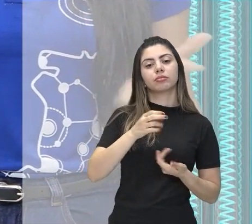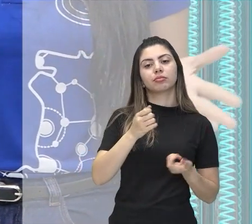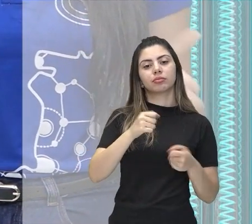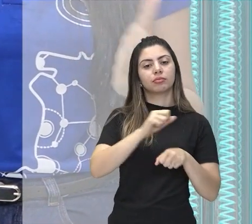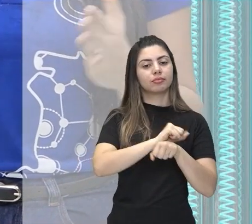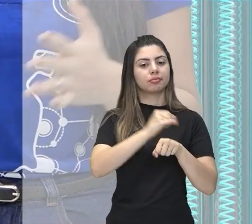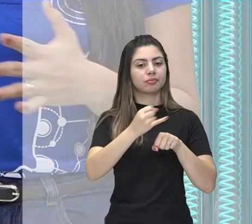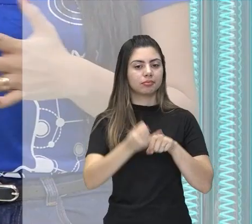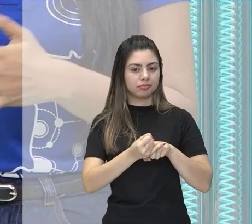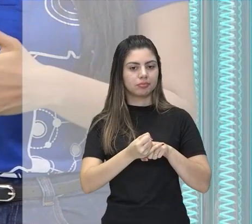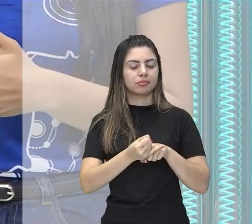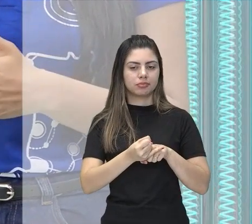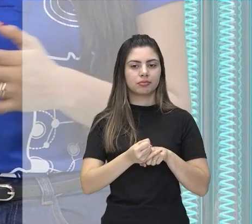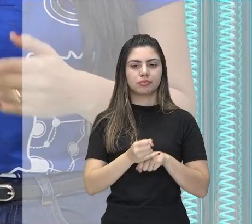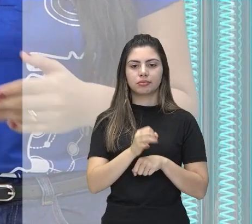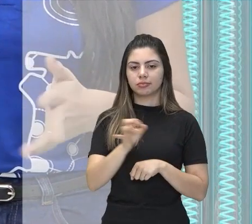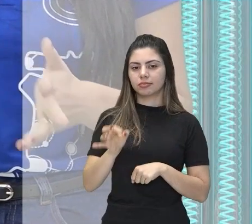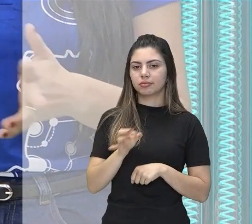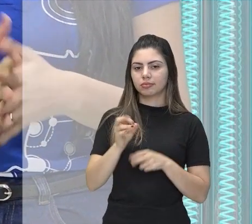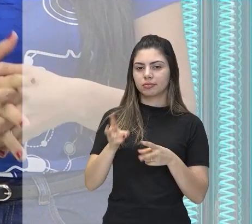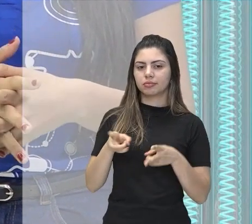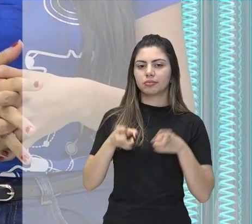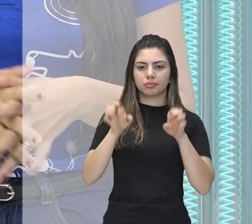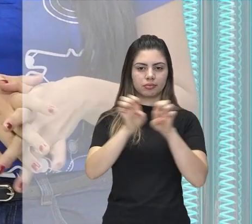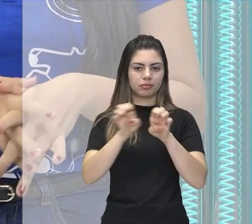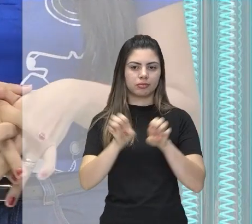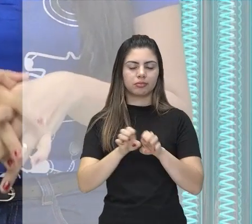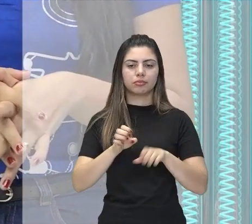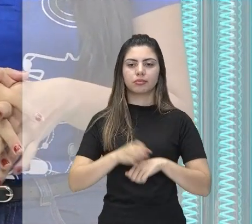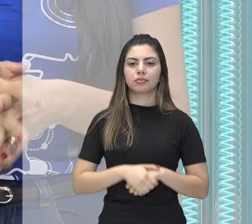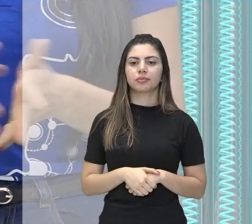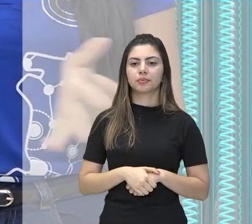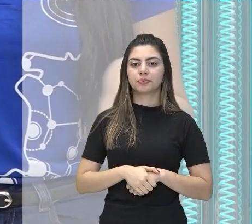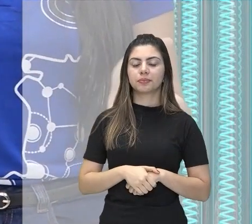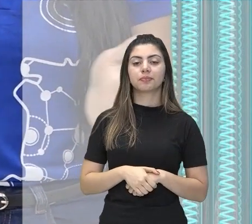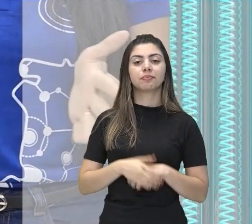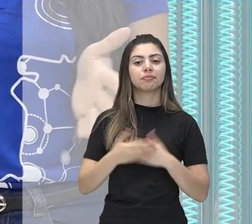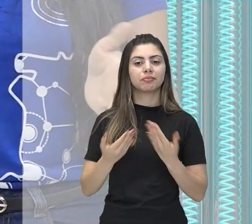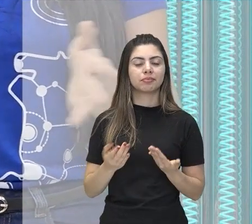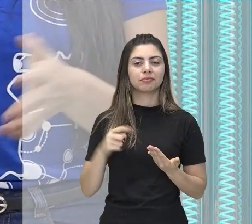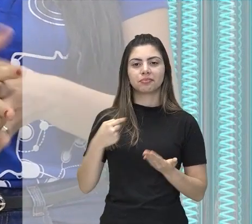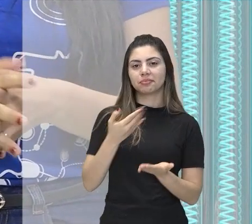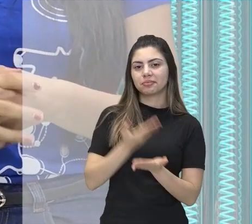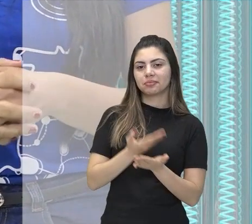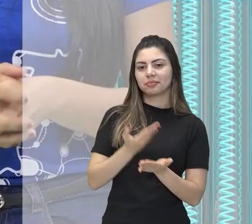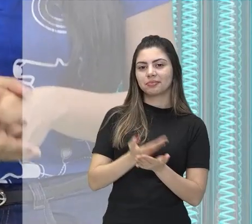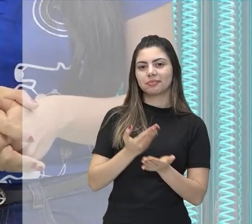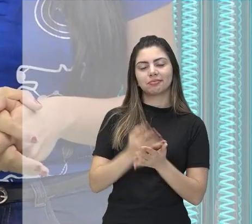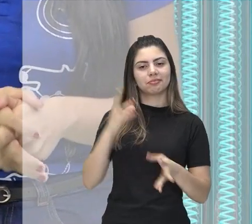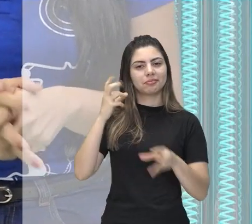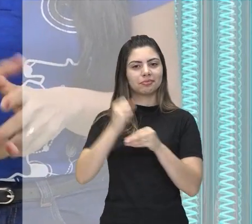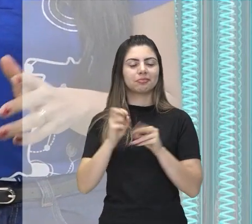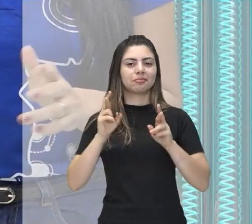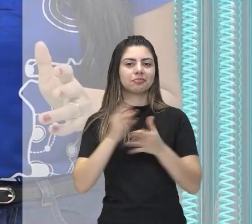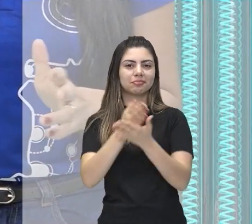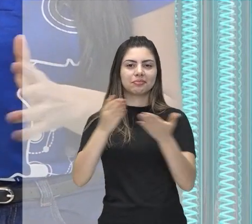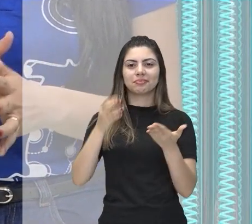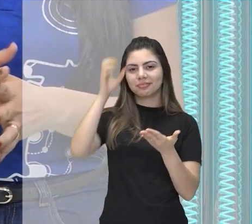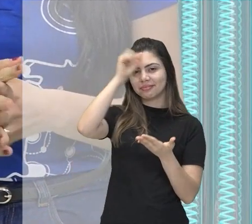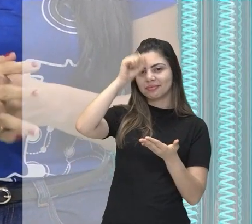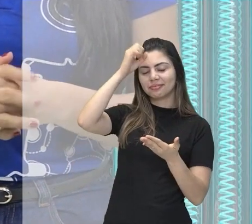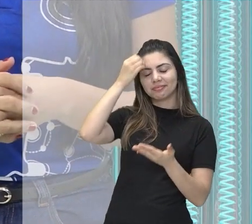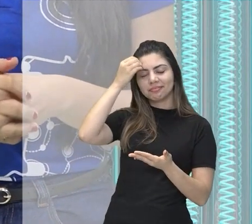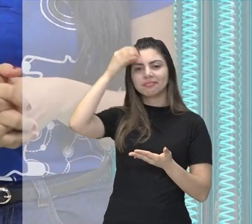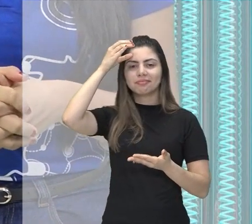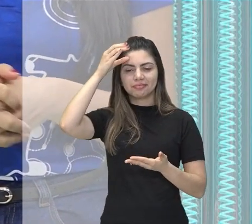o as beautiful as, tão bonito quanto. Ok? Então, essa foi a nossa aula de revisão. Eu espero que vocês tenham